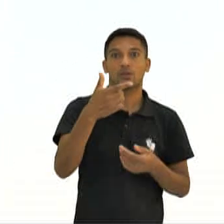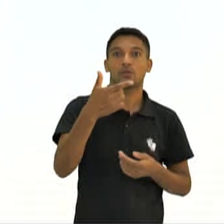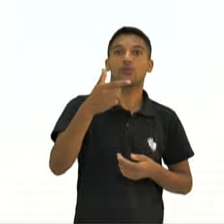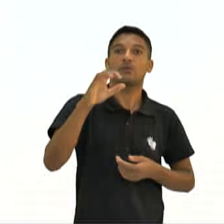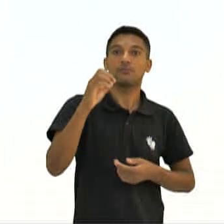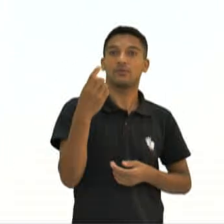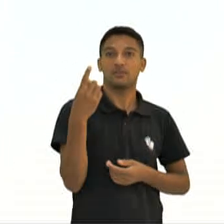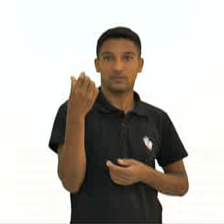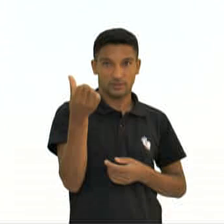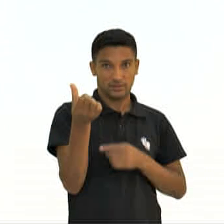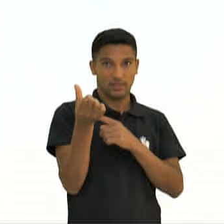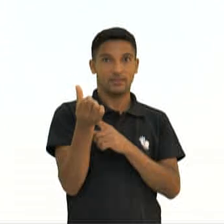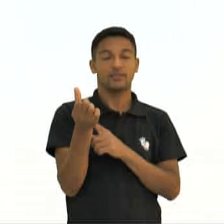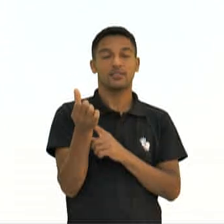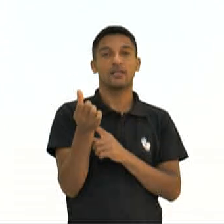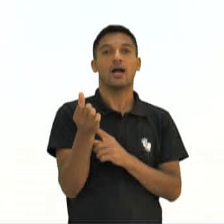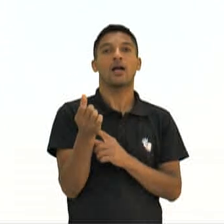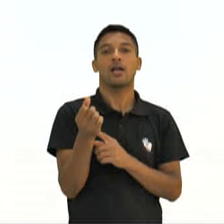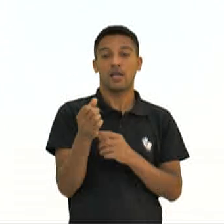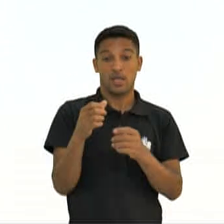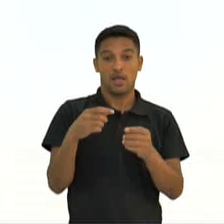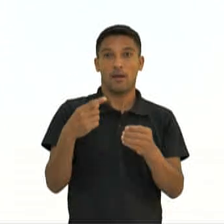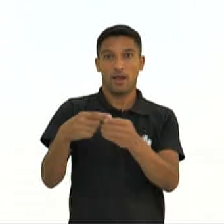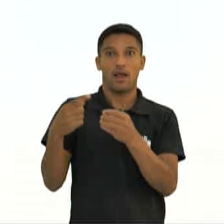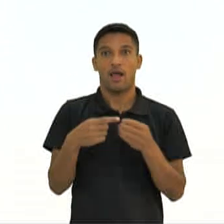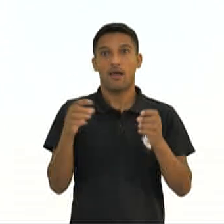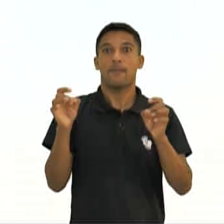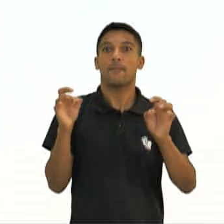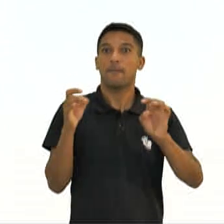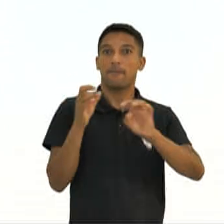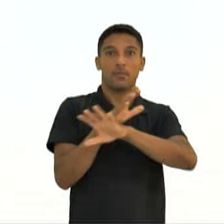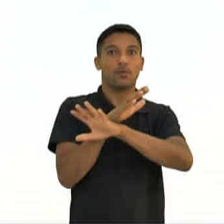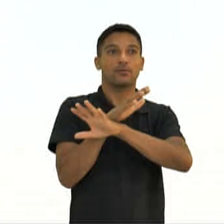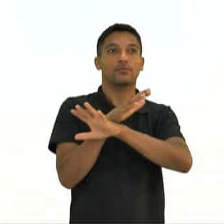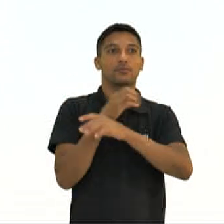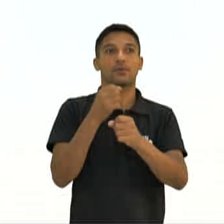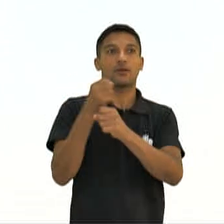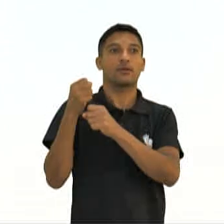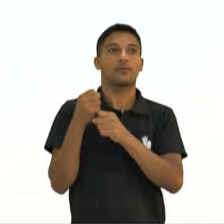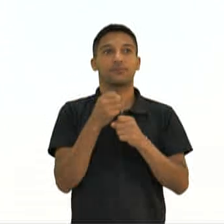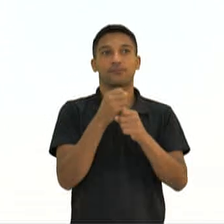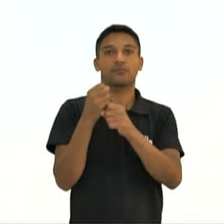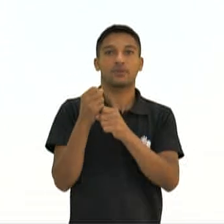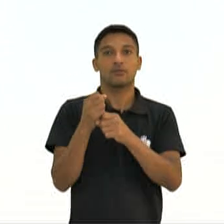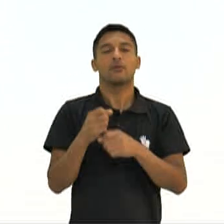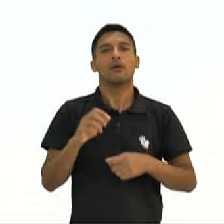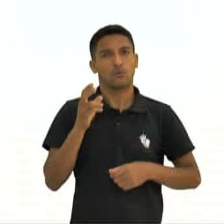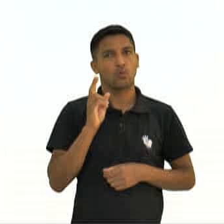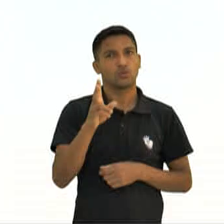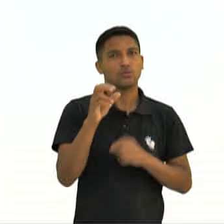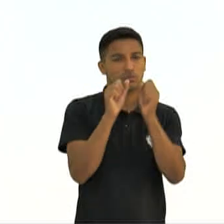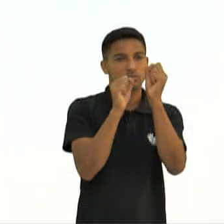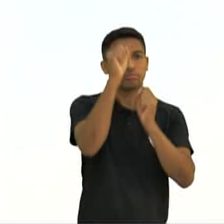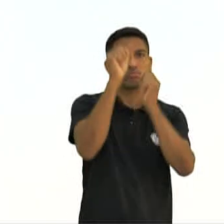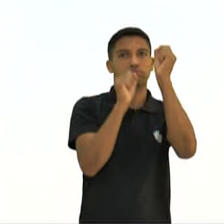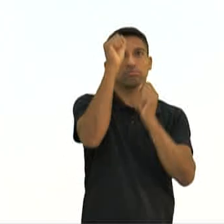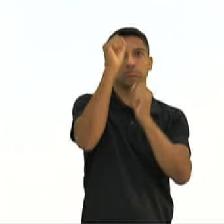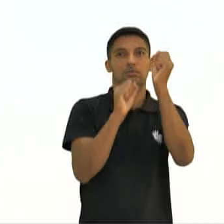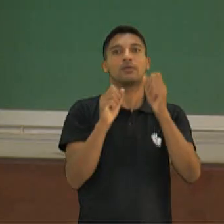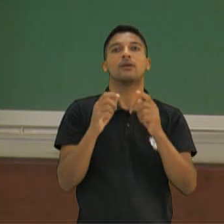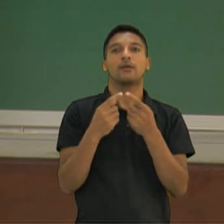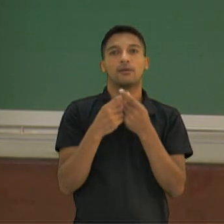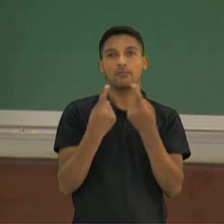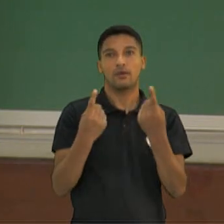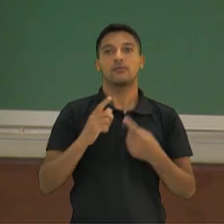habitam aqui esse local. O bairro ele continua sendo um bairro industrial, porém com mudanças, com conservação do uso